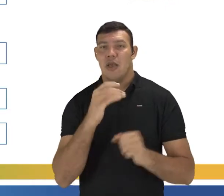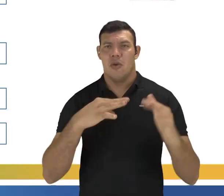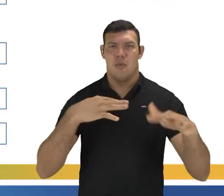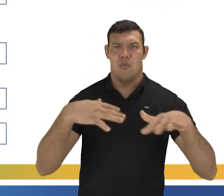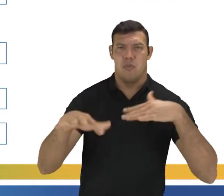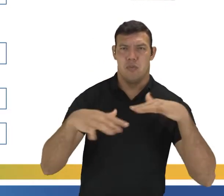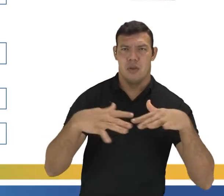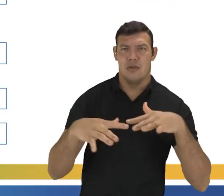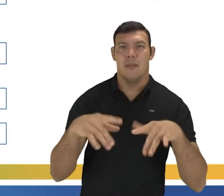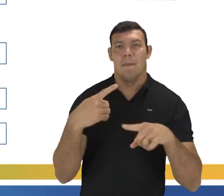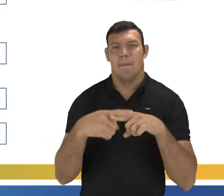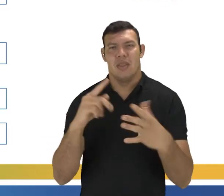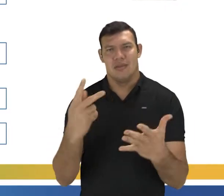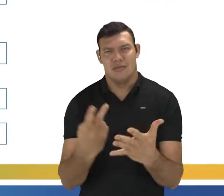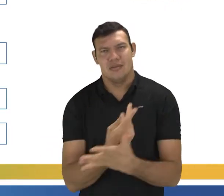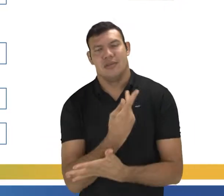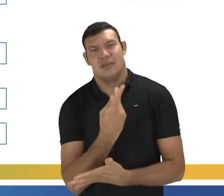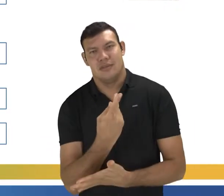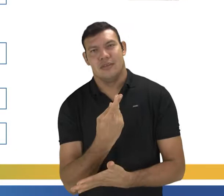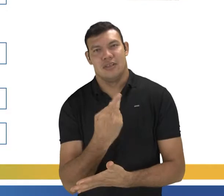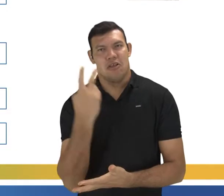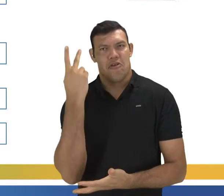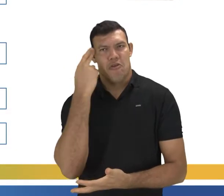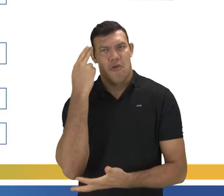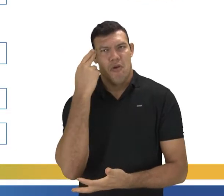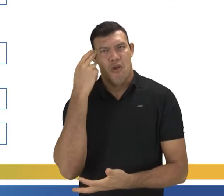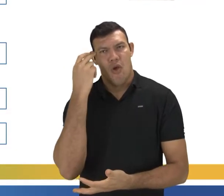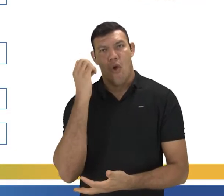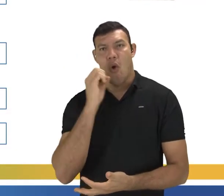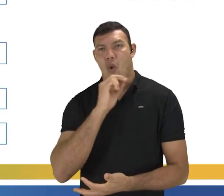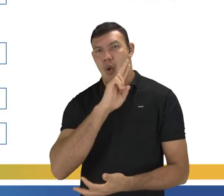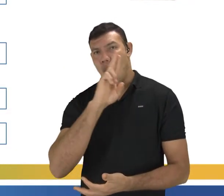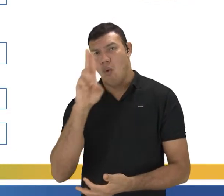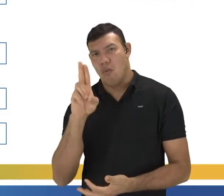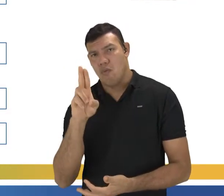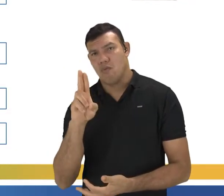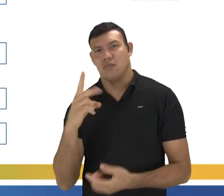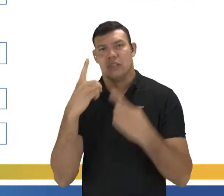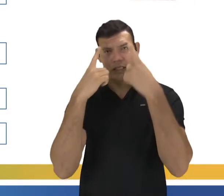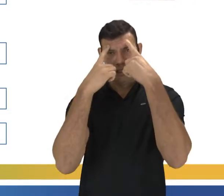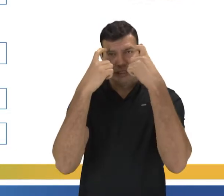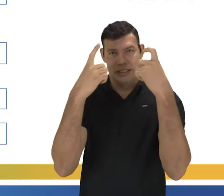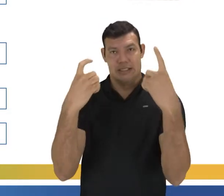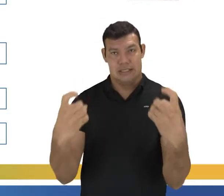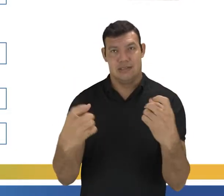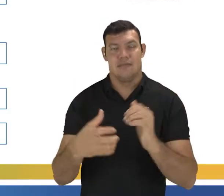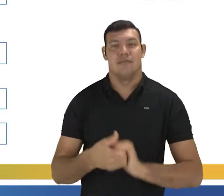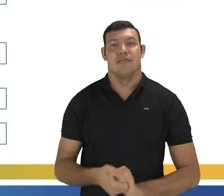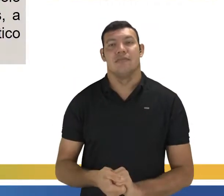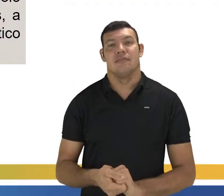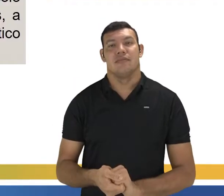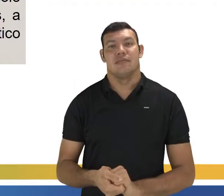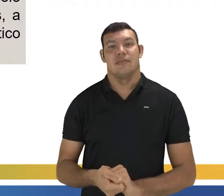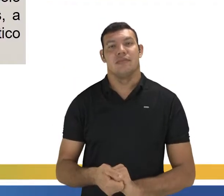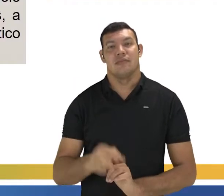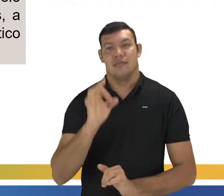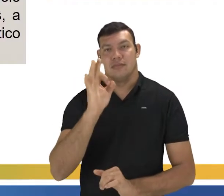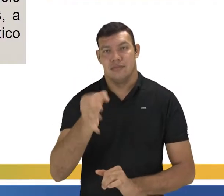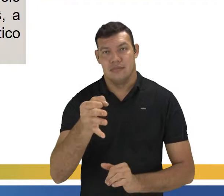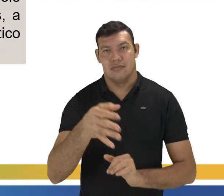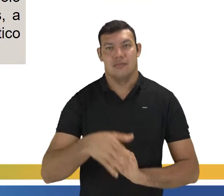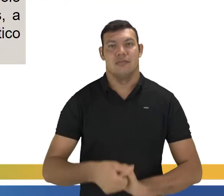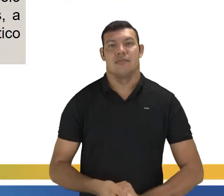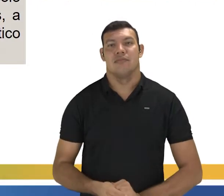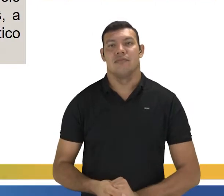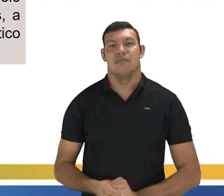alguma coisa aconteceu aí ué causa causa natural ou era um efeito violento sobre esse corpo certo